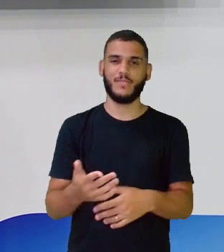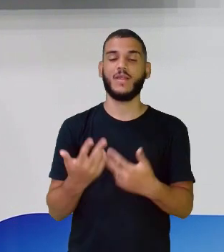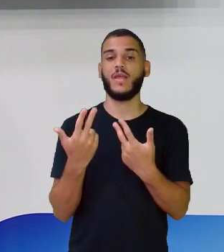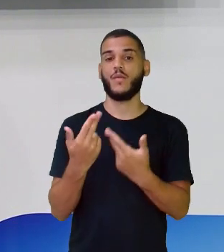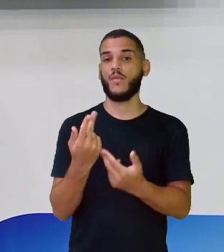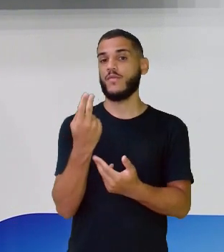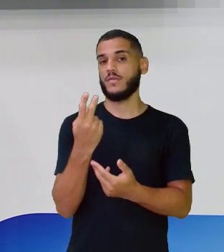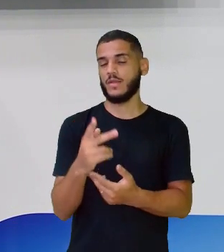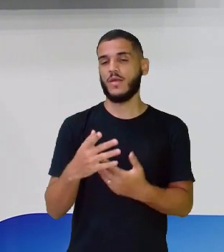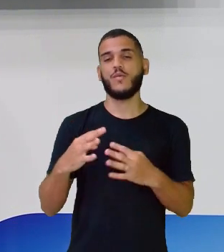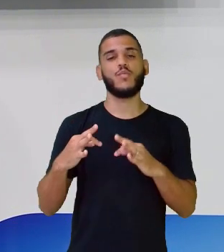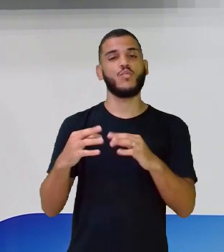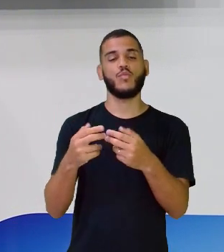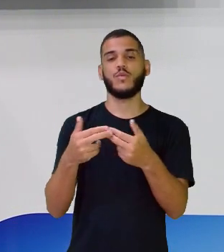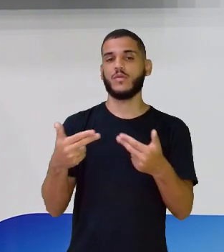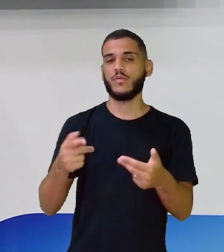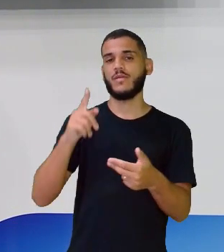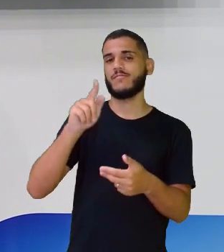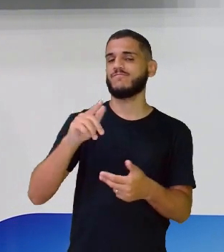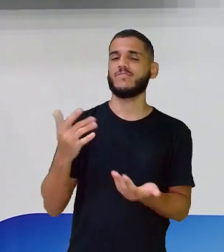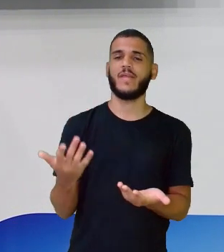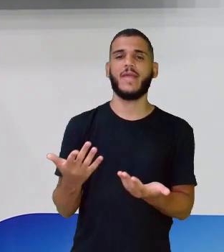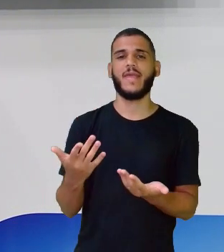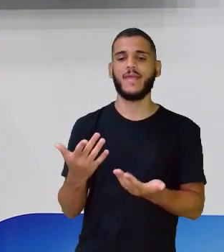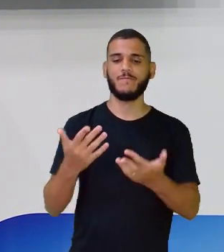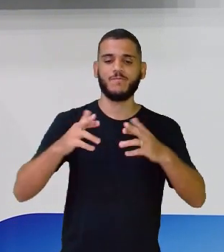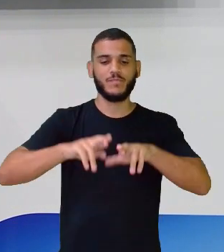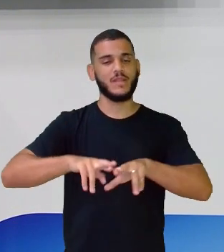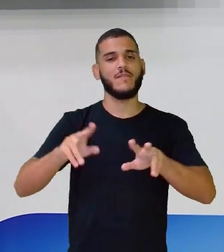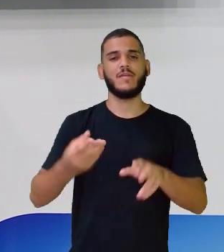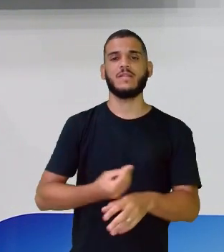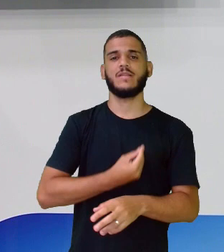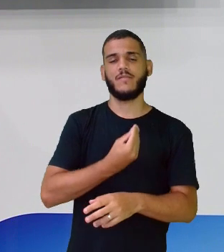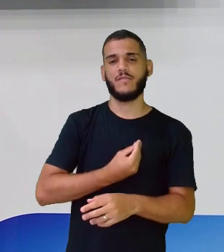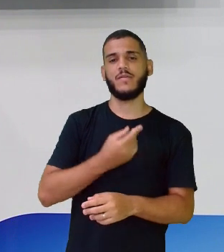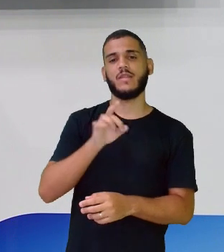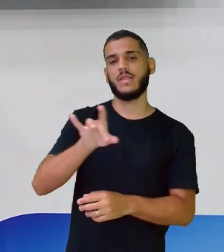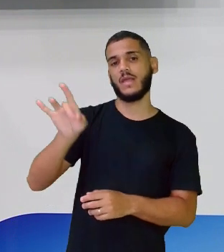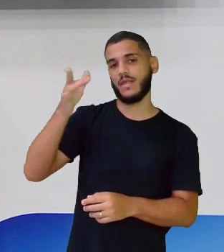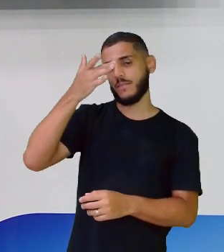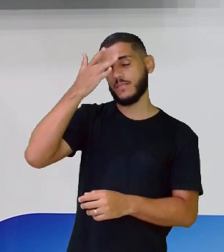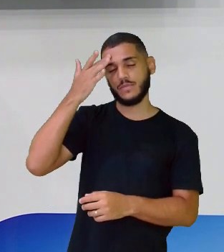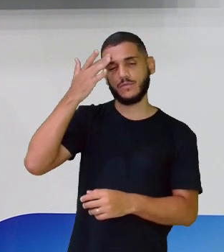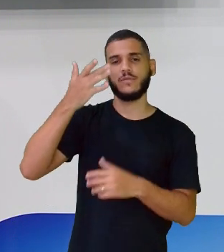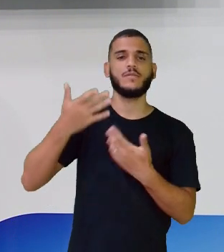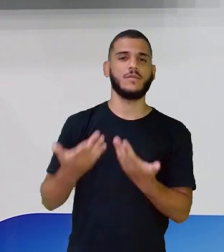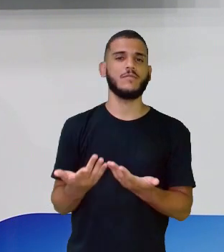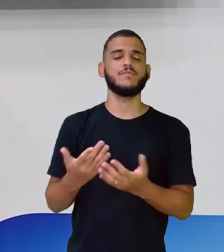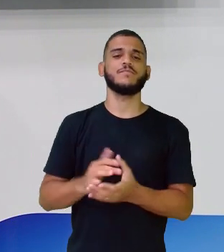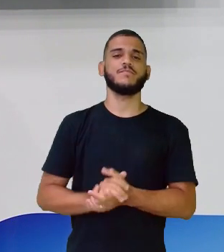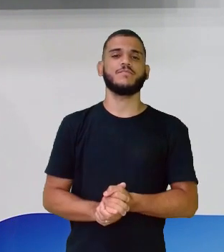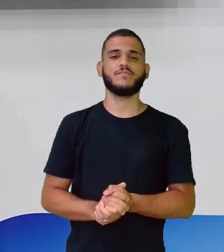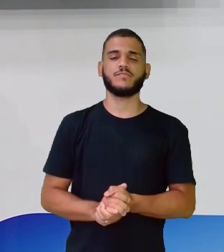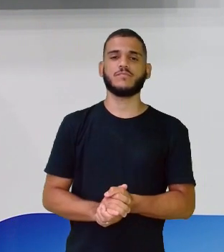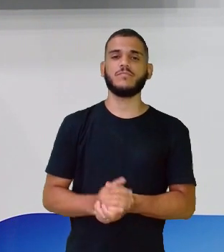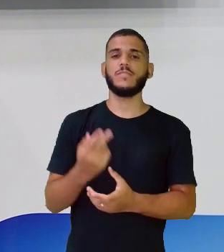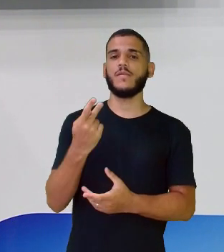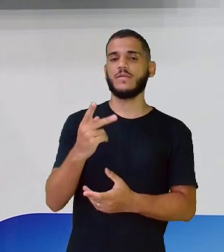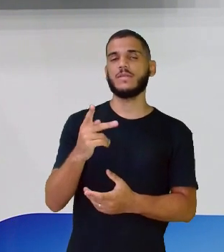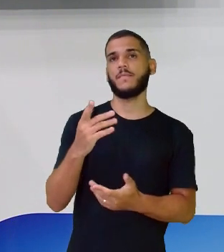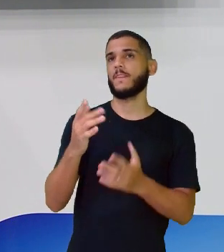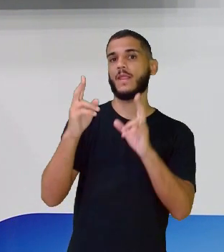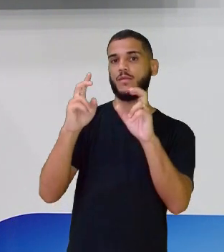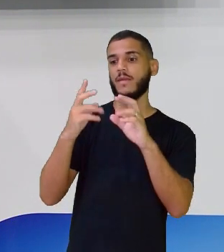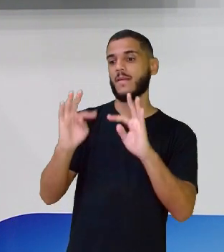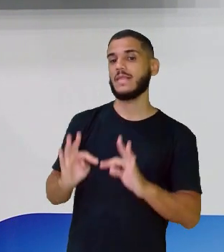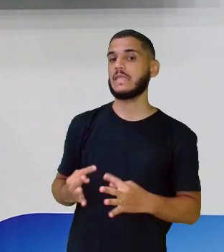E tudo isso é relevante, isso faz a diferença na vida da pessoa. Você aí, sobre a tecnologia,